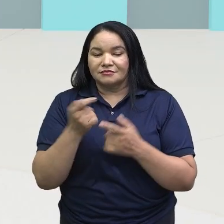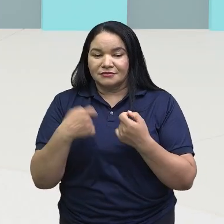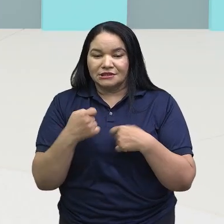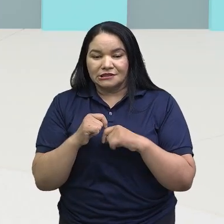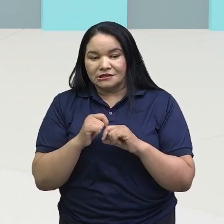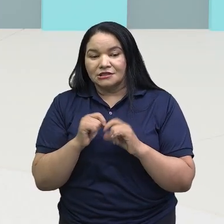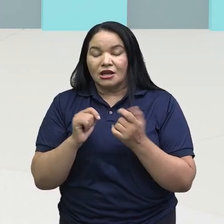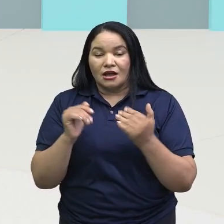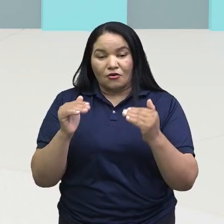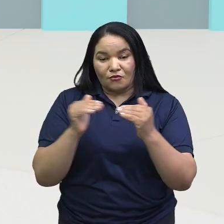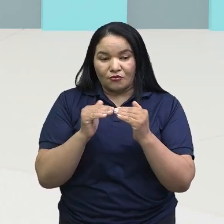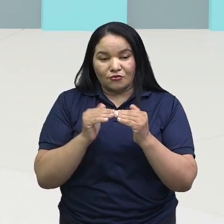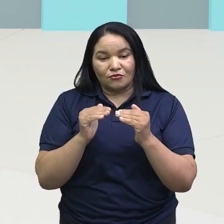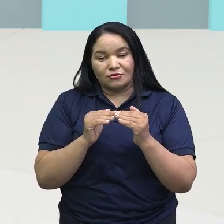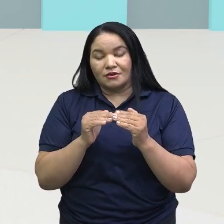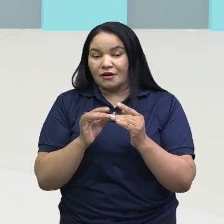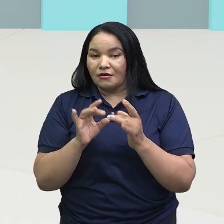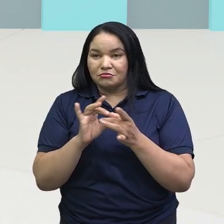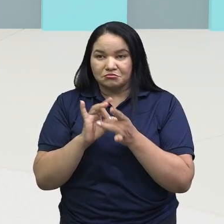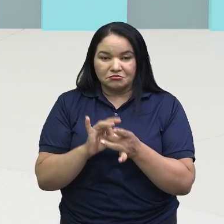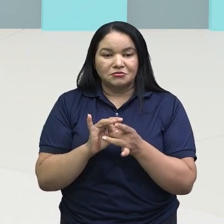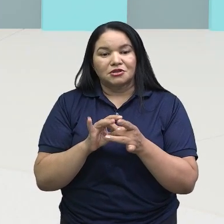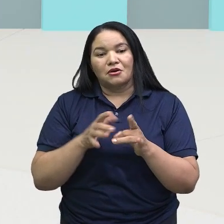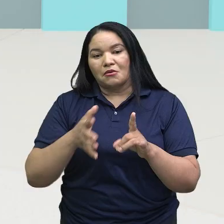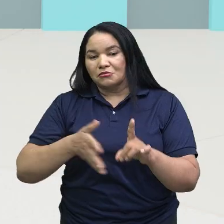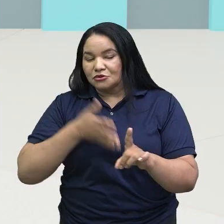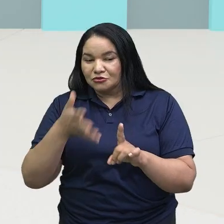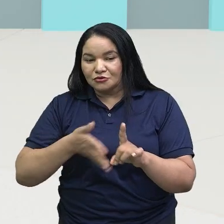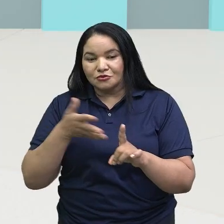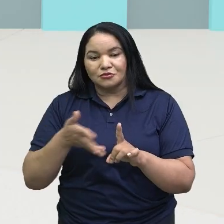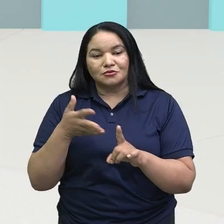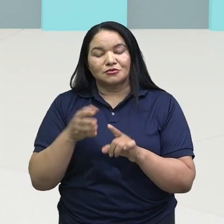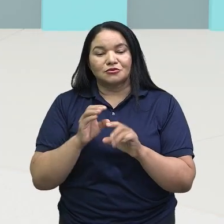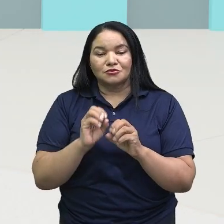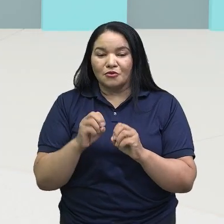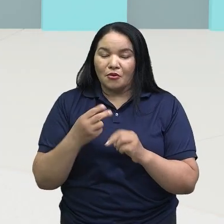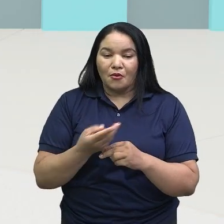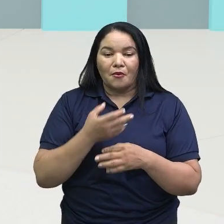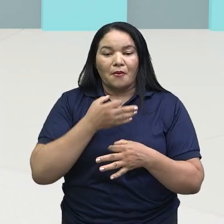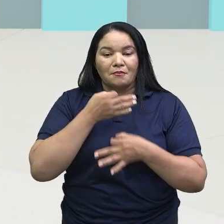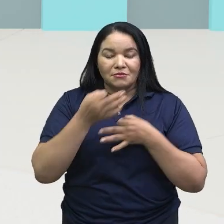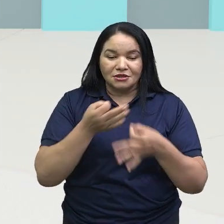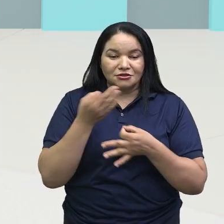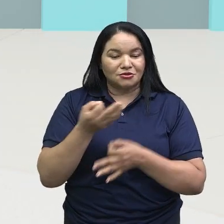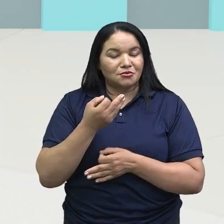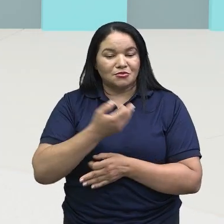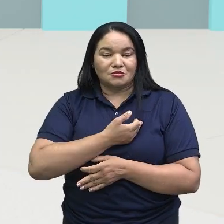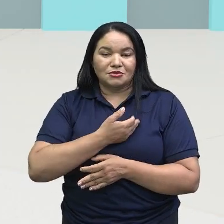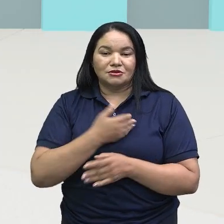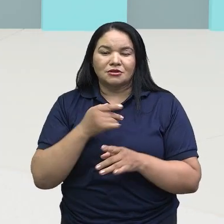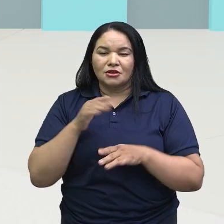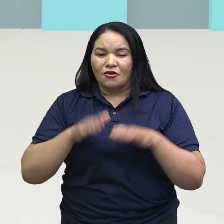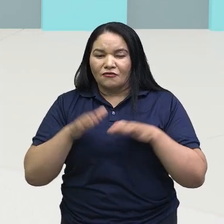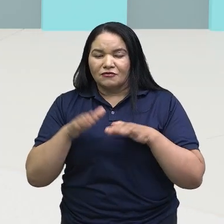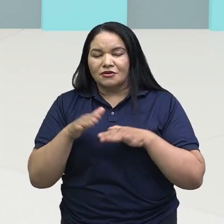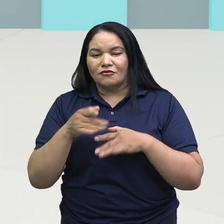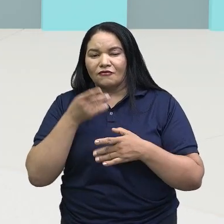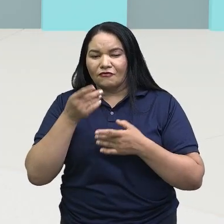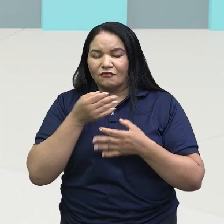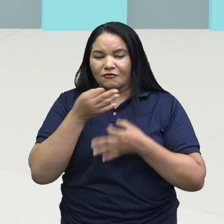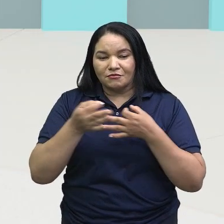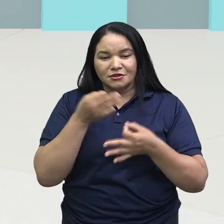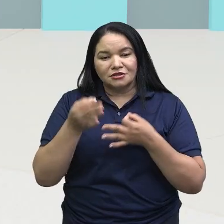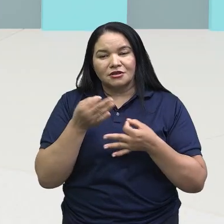harmonia, né, com um discurso, com a opinião de um colega seu. De repente, seu colega diz uma opinião, você diz